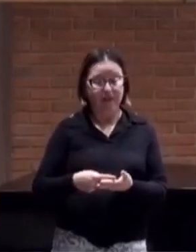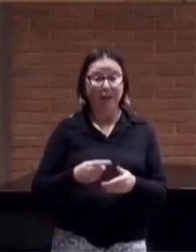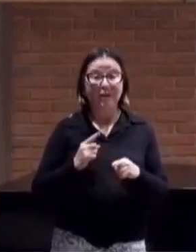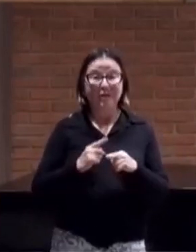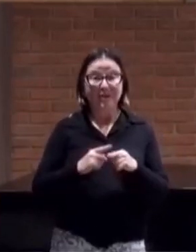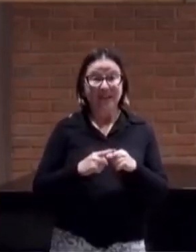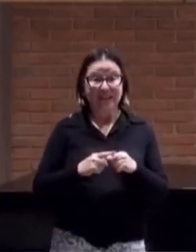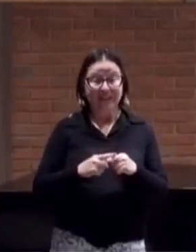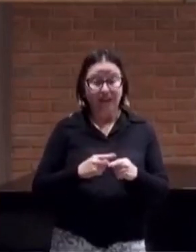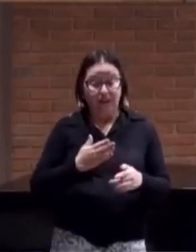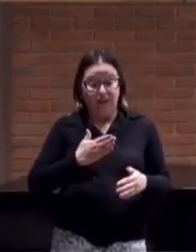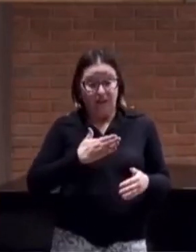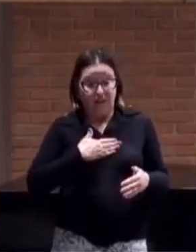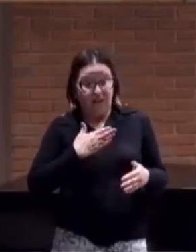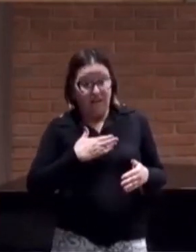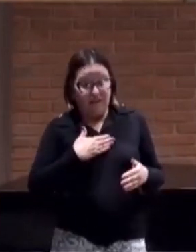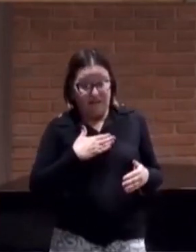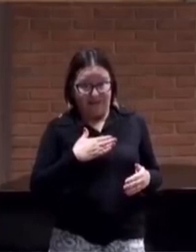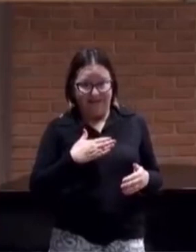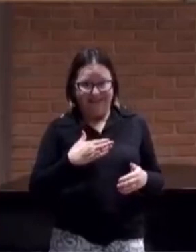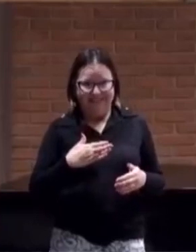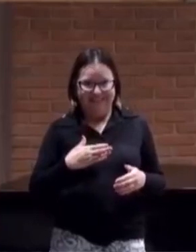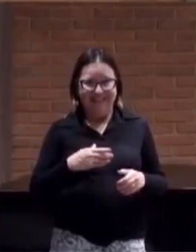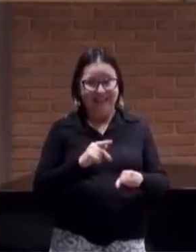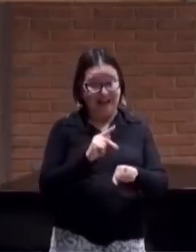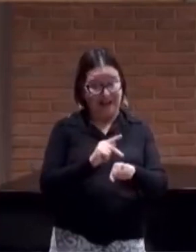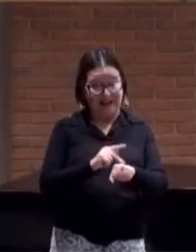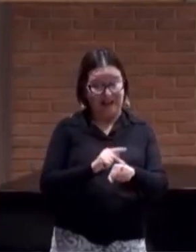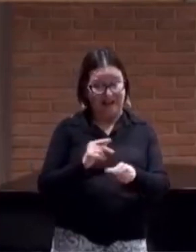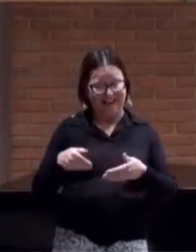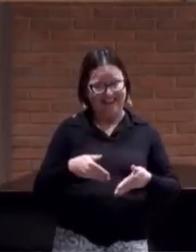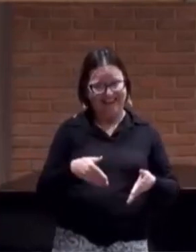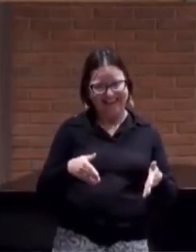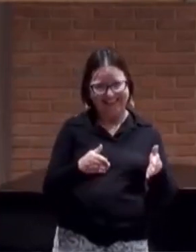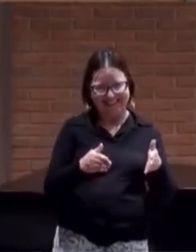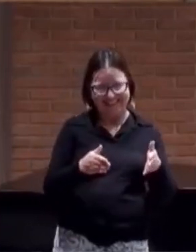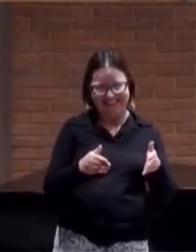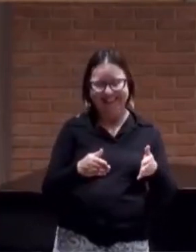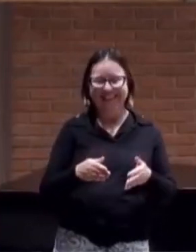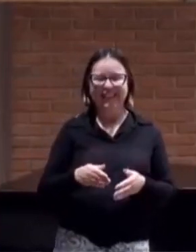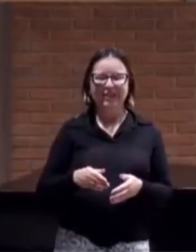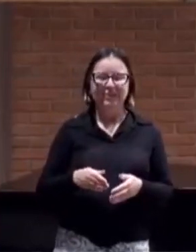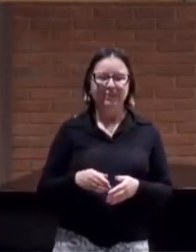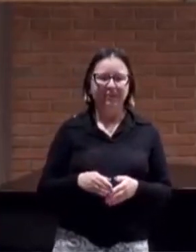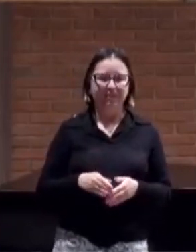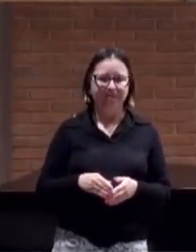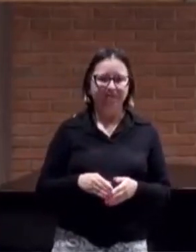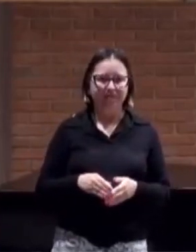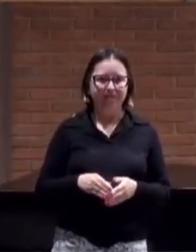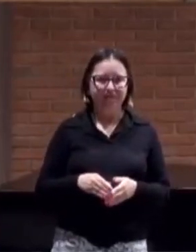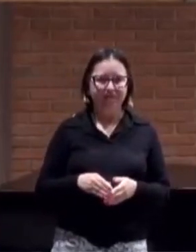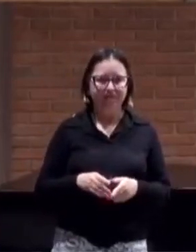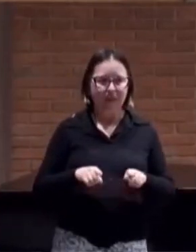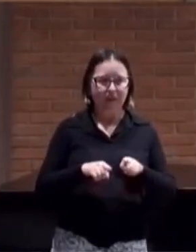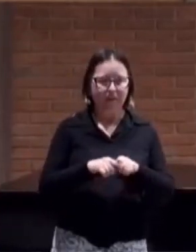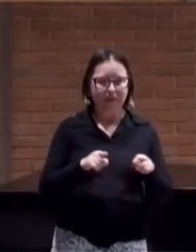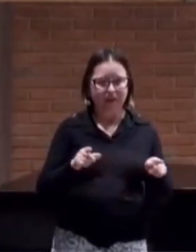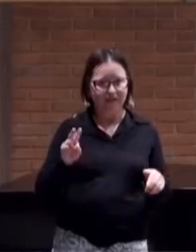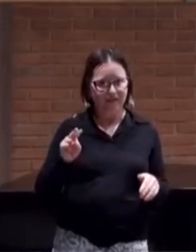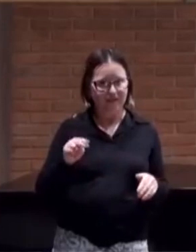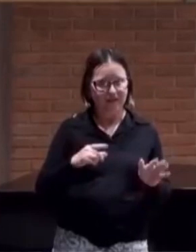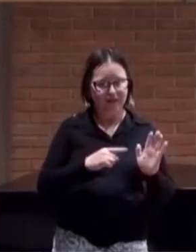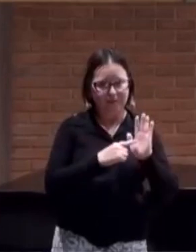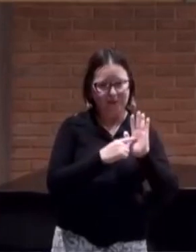o escândalo é uma pedra no caminho. Mas nunca é usado no sentido